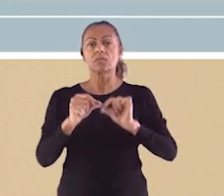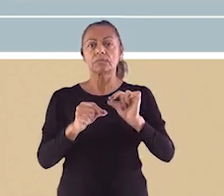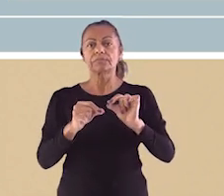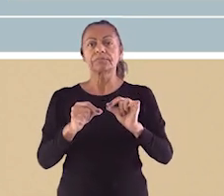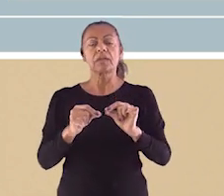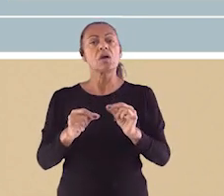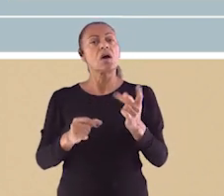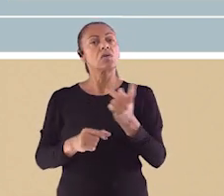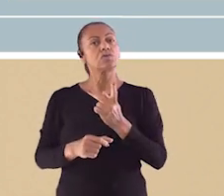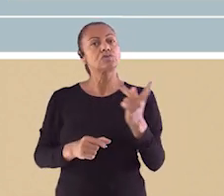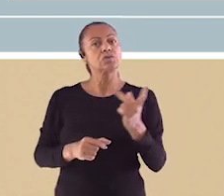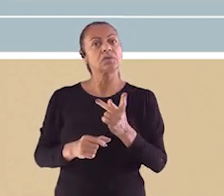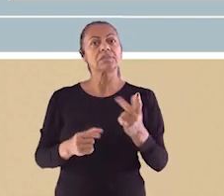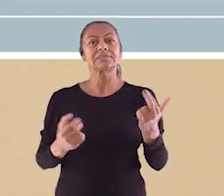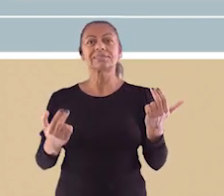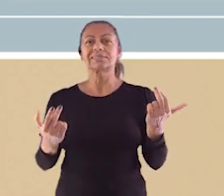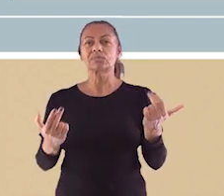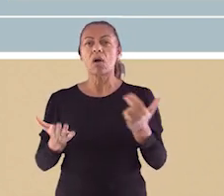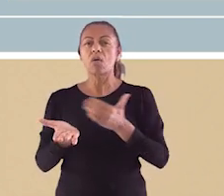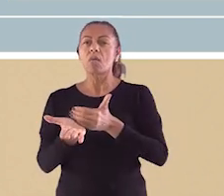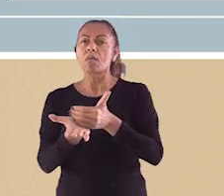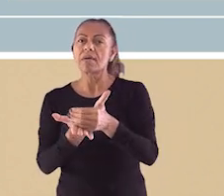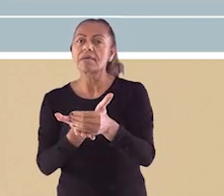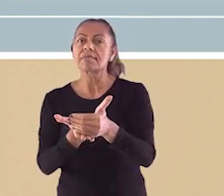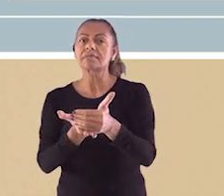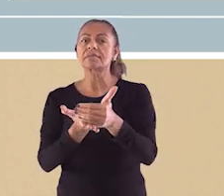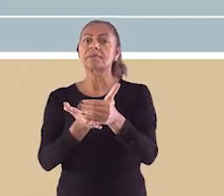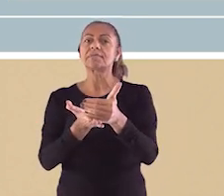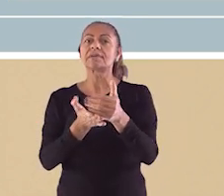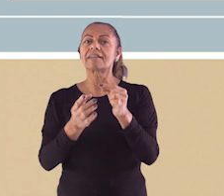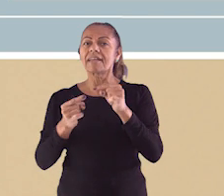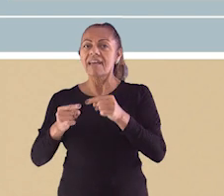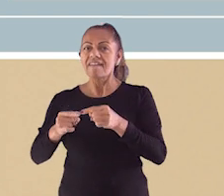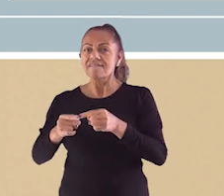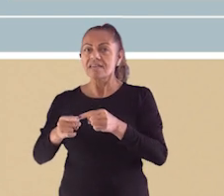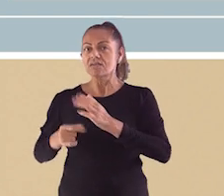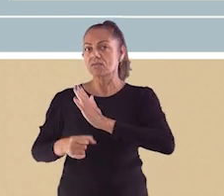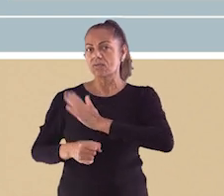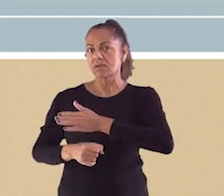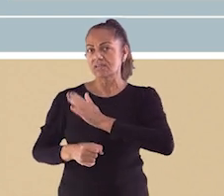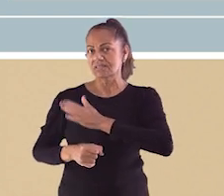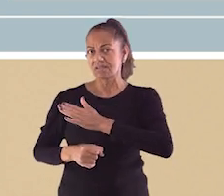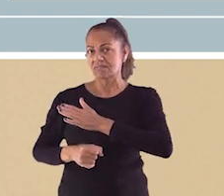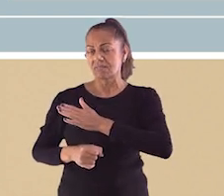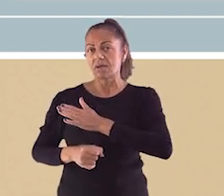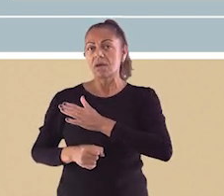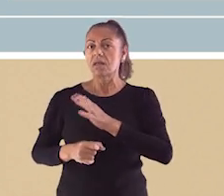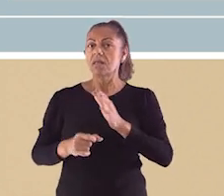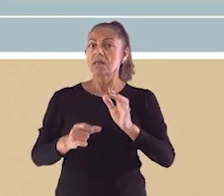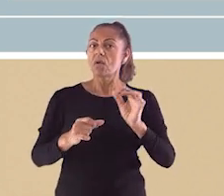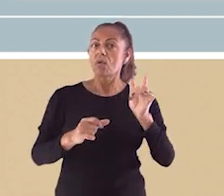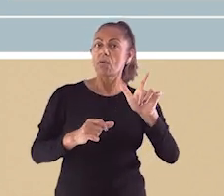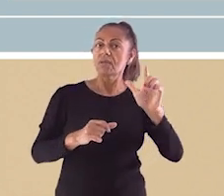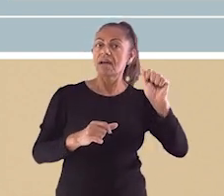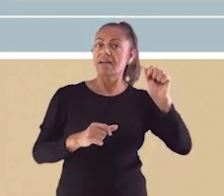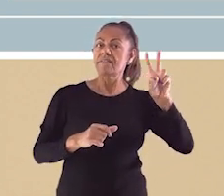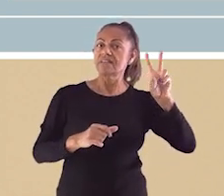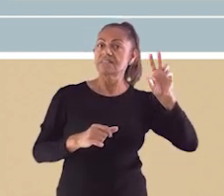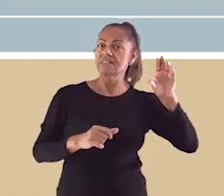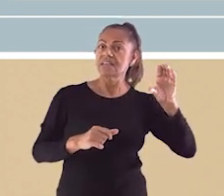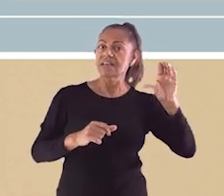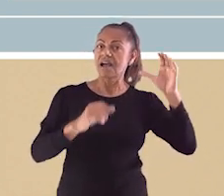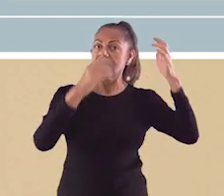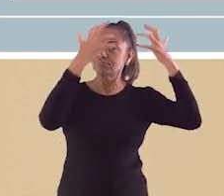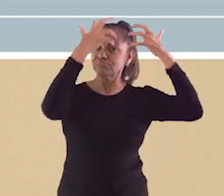doenças ocorrem a partir do mesmo princípio. A diferença é que uma está ligada ao coração e a outra